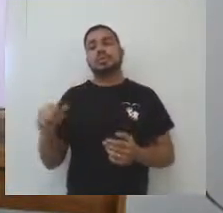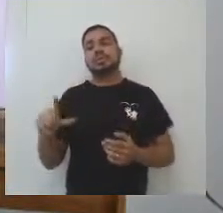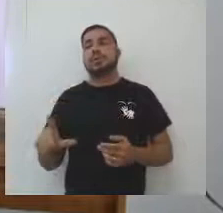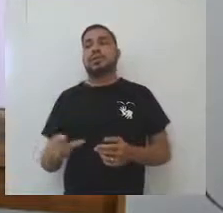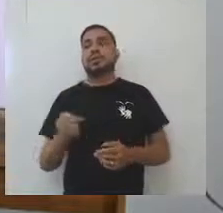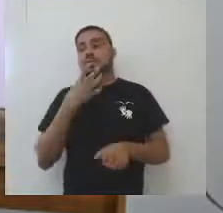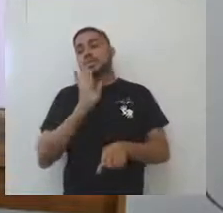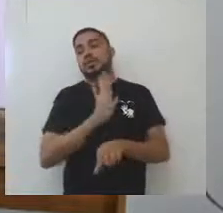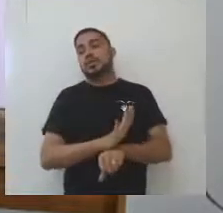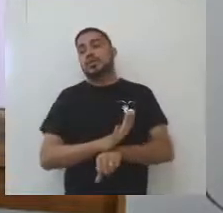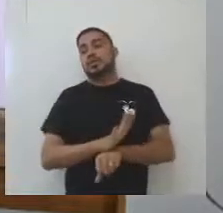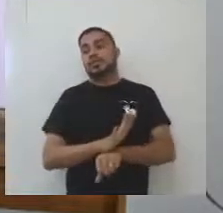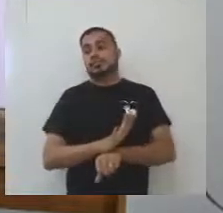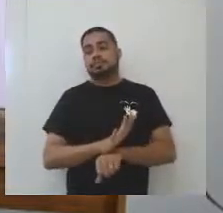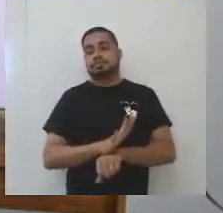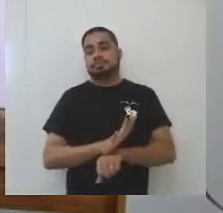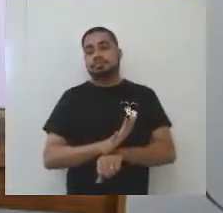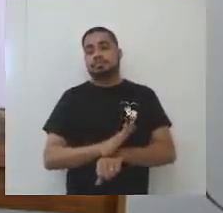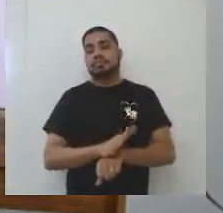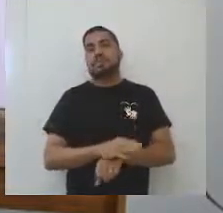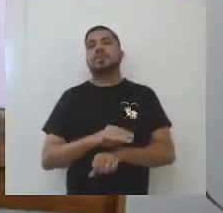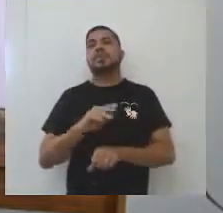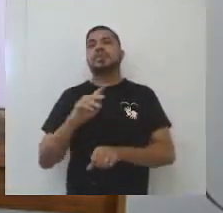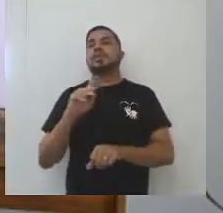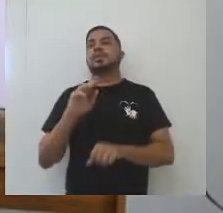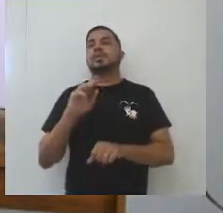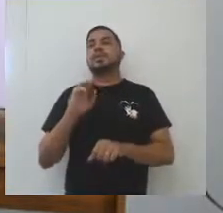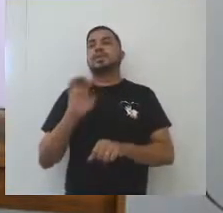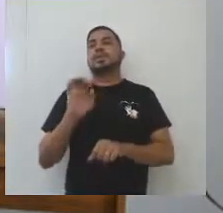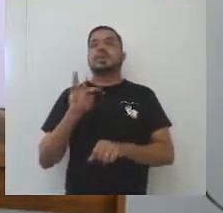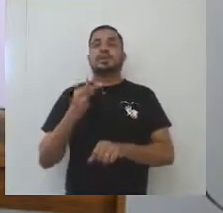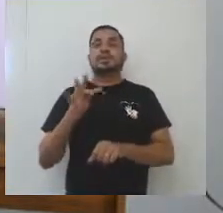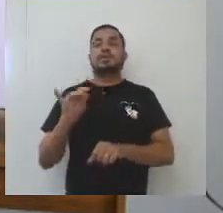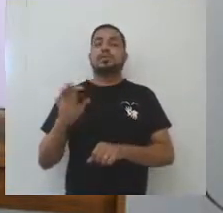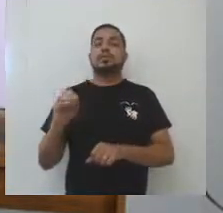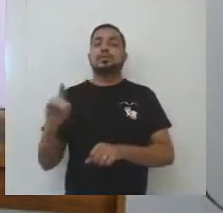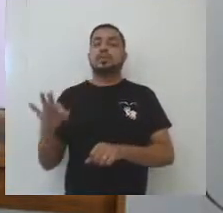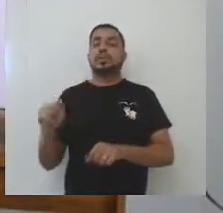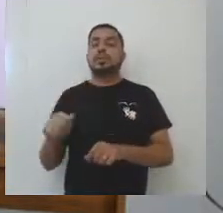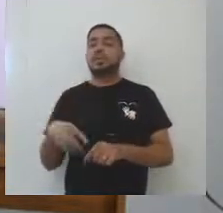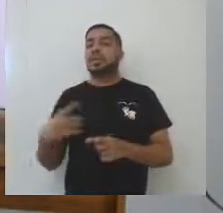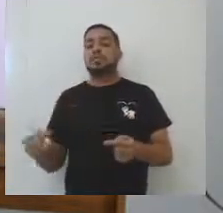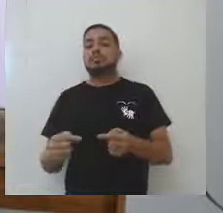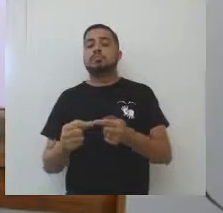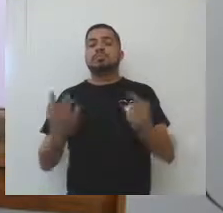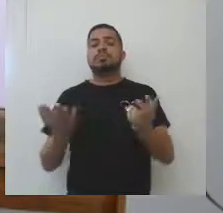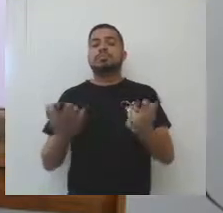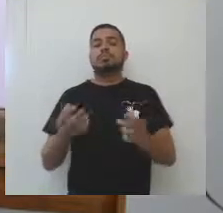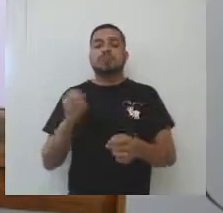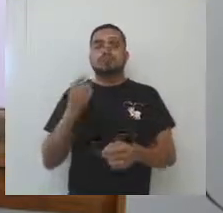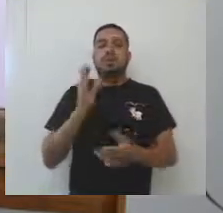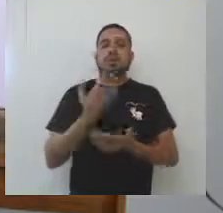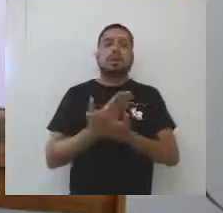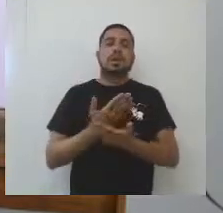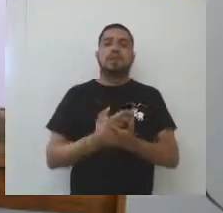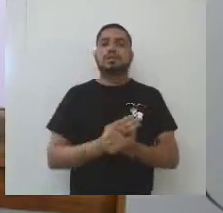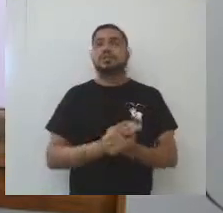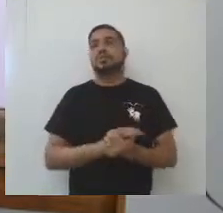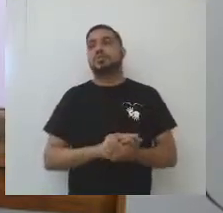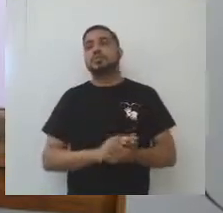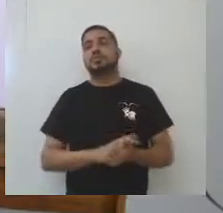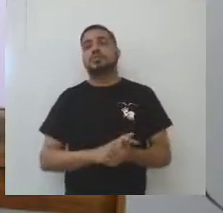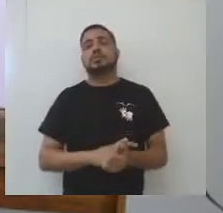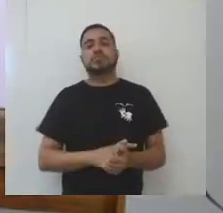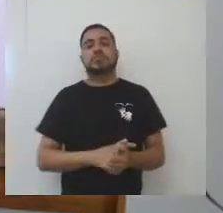Boa tarde. A heterocromia se encaixa em qual condição? Excelente aula. Matheus Henrique do Erem,